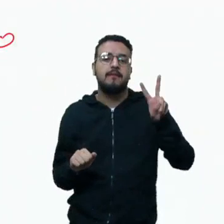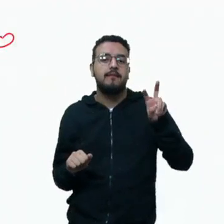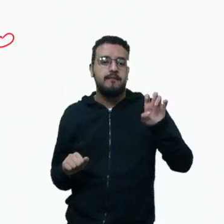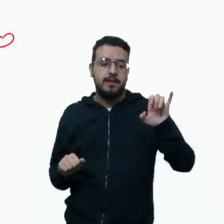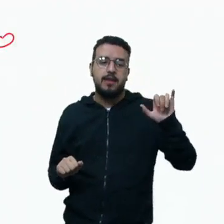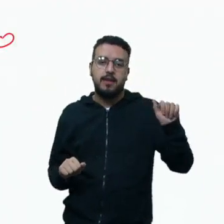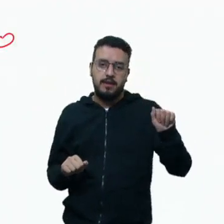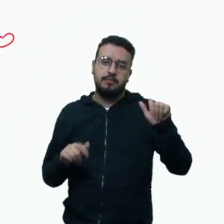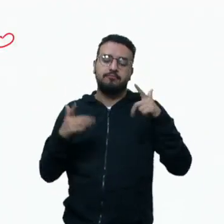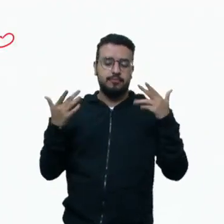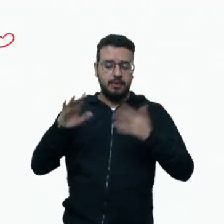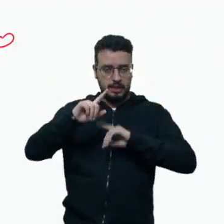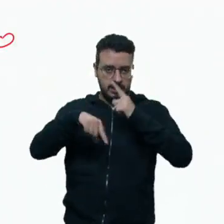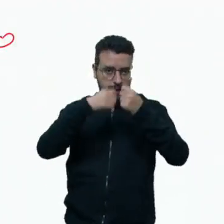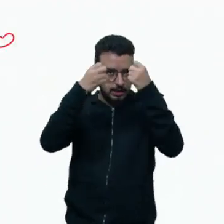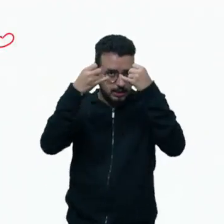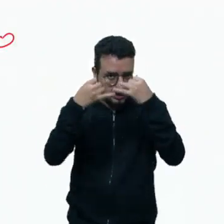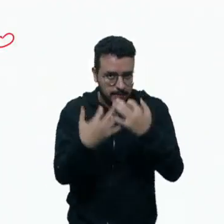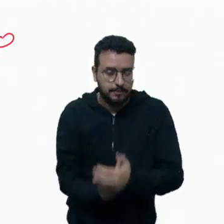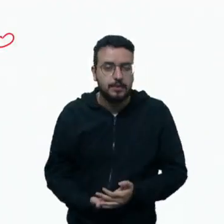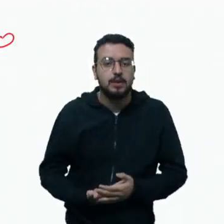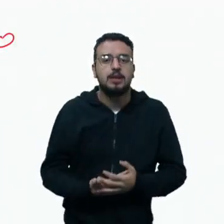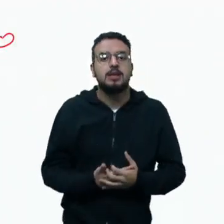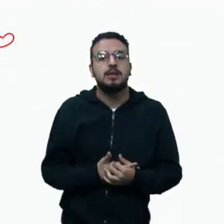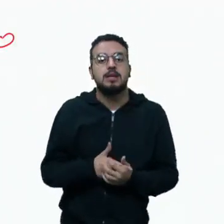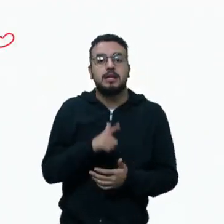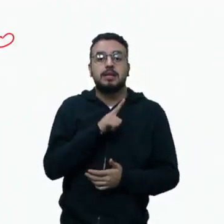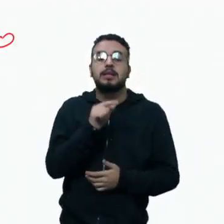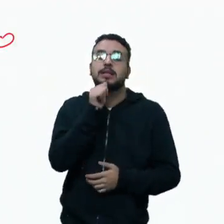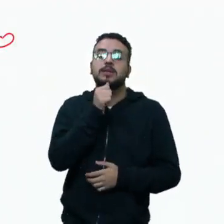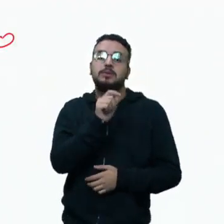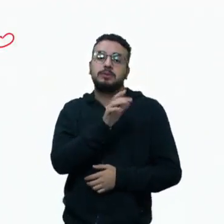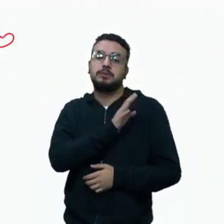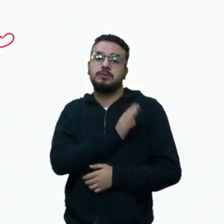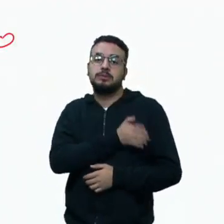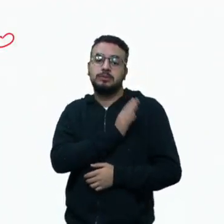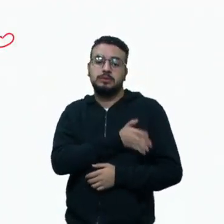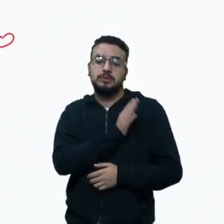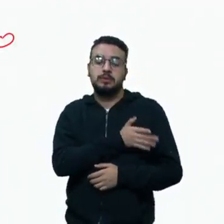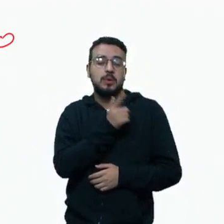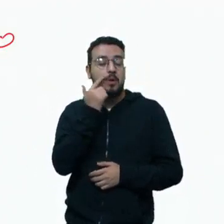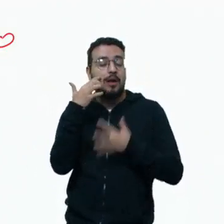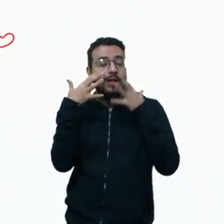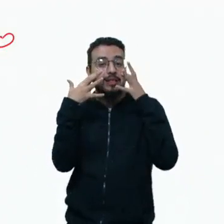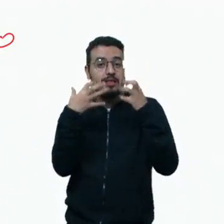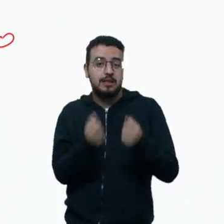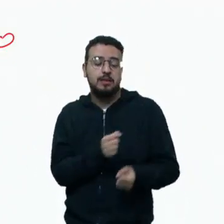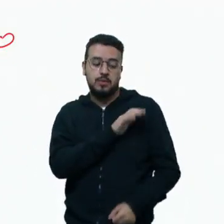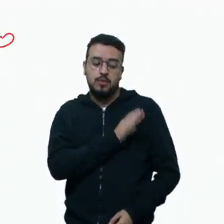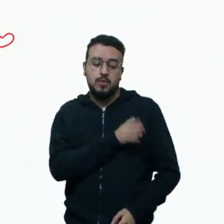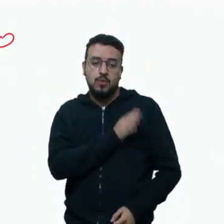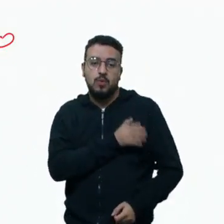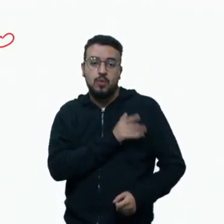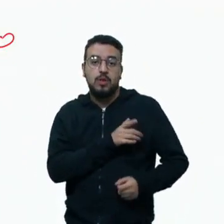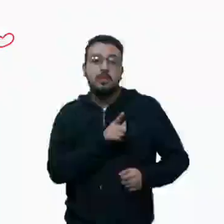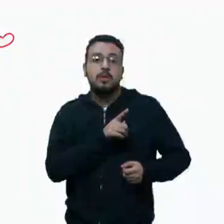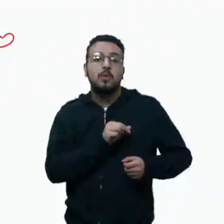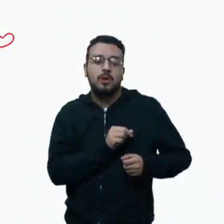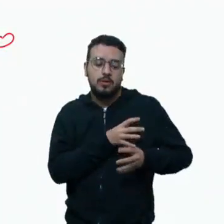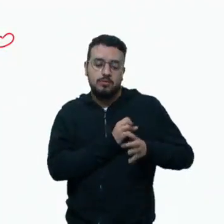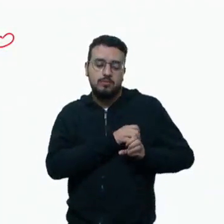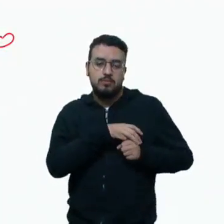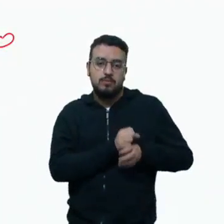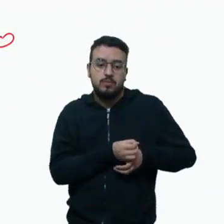ainda as camadas presentes no coração. Então eu tenho, muita atenção, hein? Muita atenção agora.